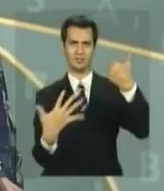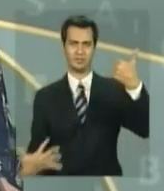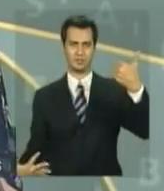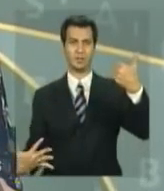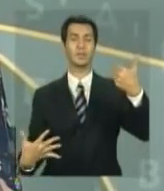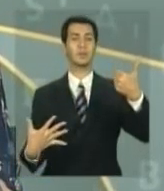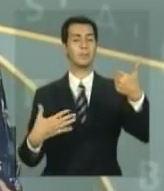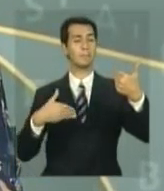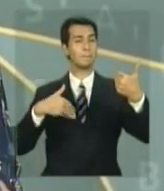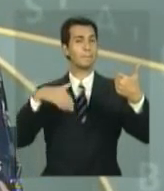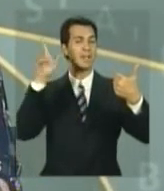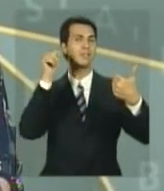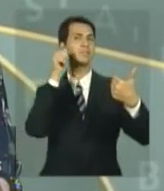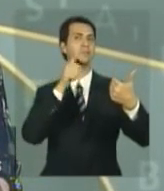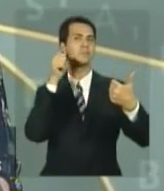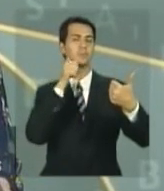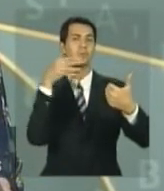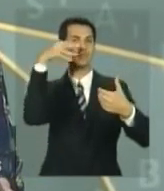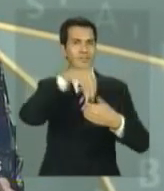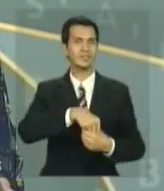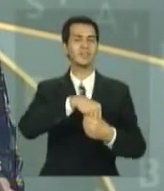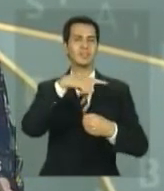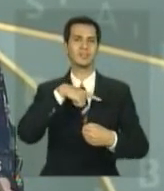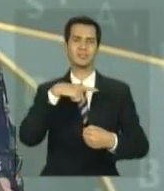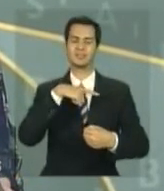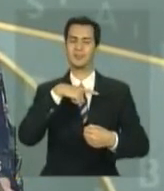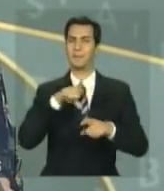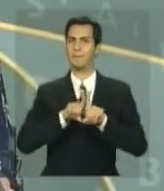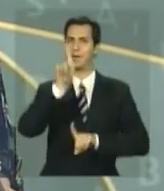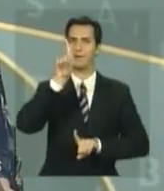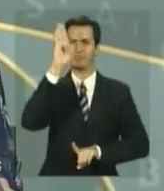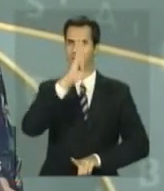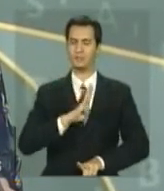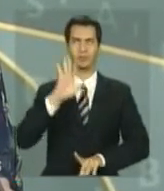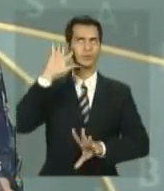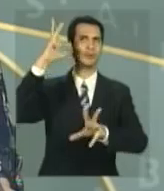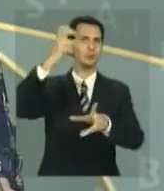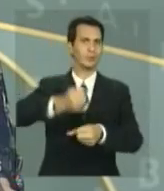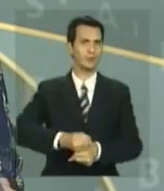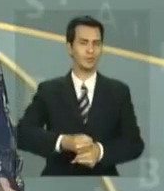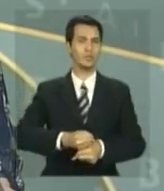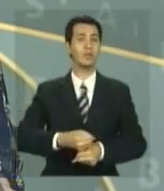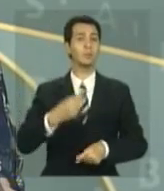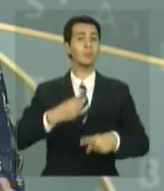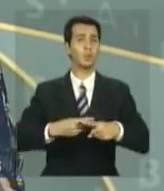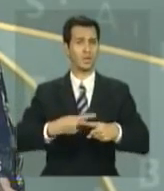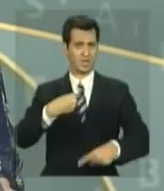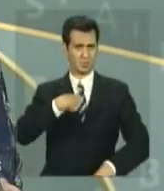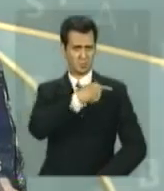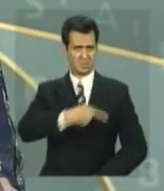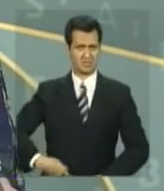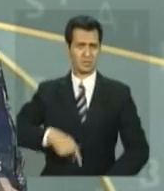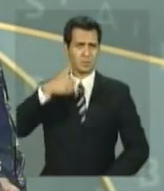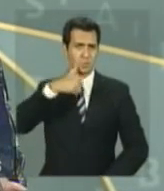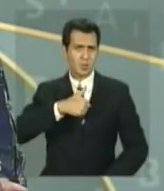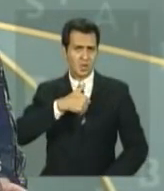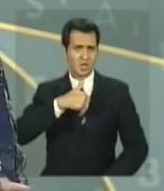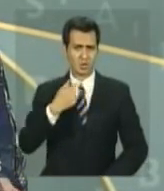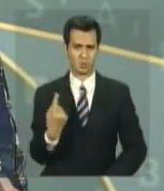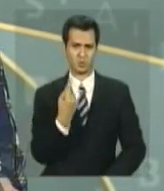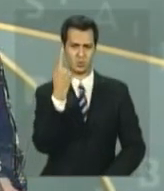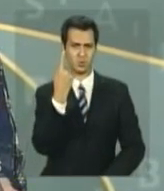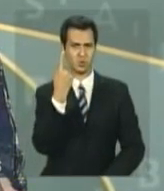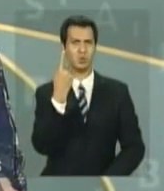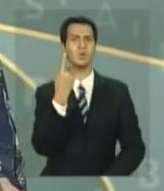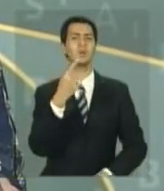na presidência da República e 10 mulheres à frente dos ministérios. É um governo